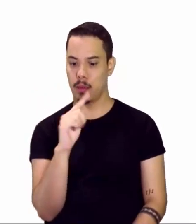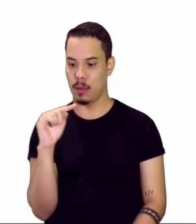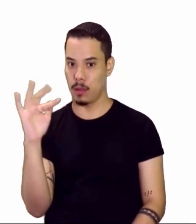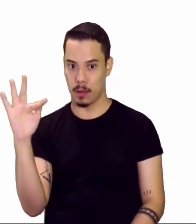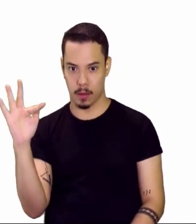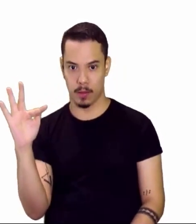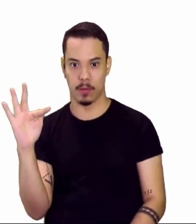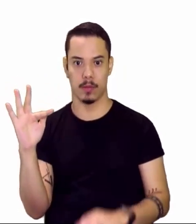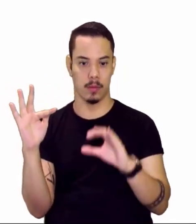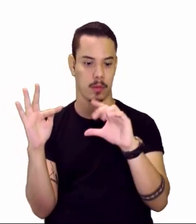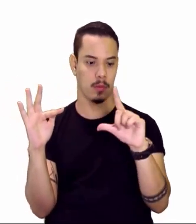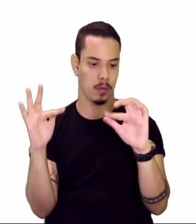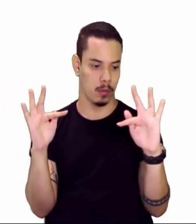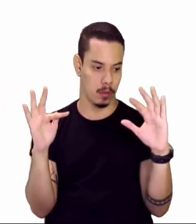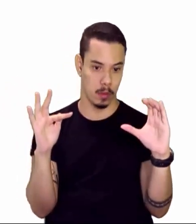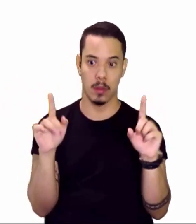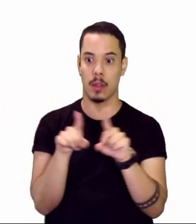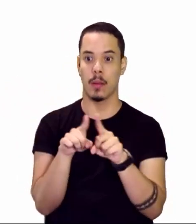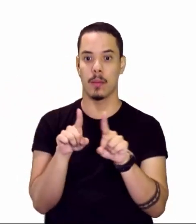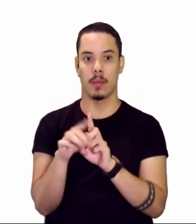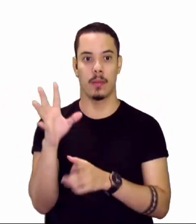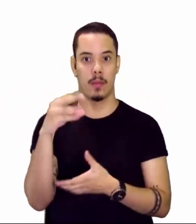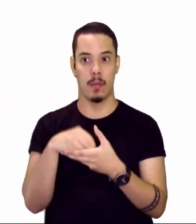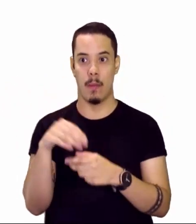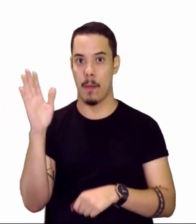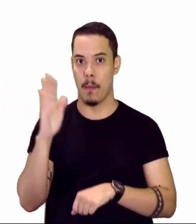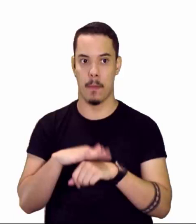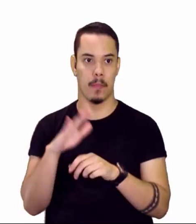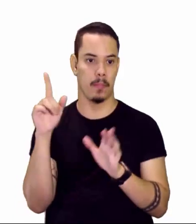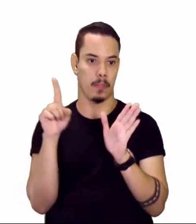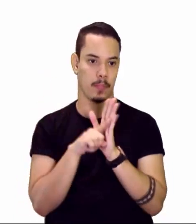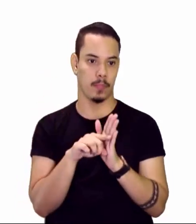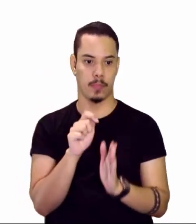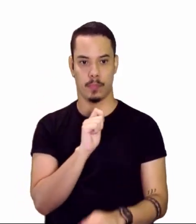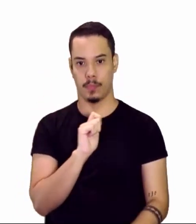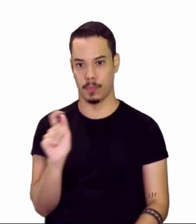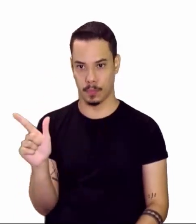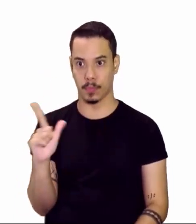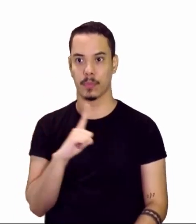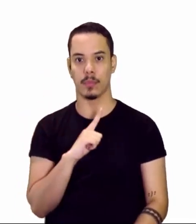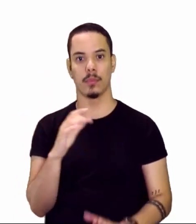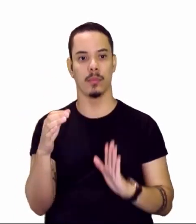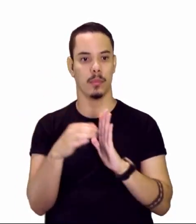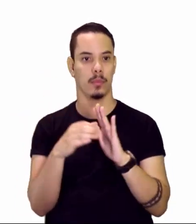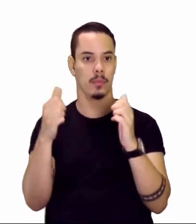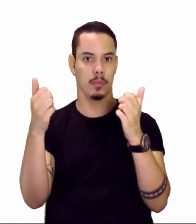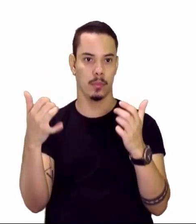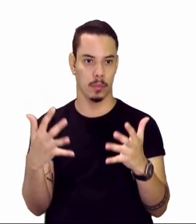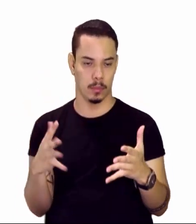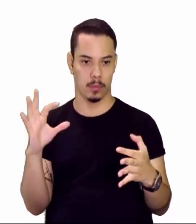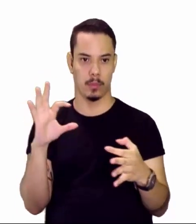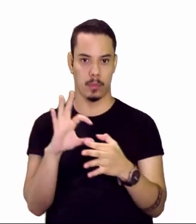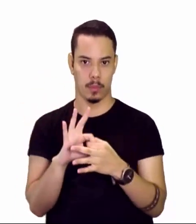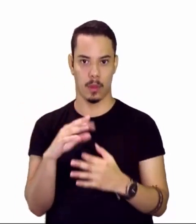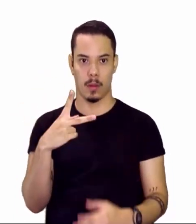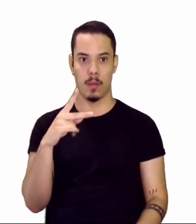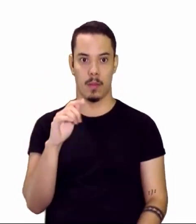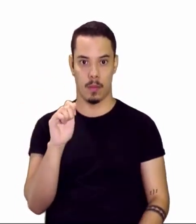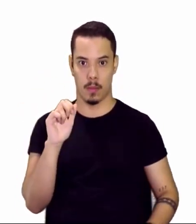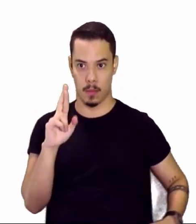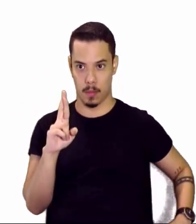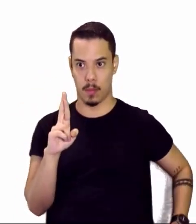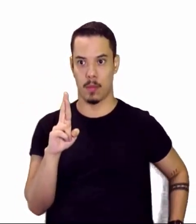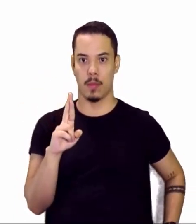sua polaridade, o flúor ele é mais eletronegativo, e aí caracteriza a ligação polar. Então,